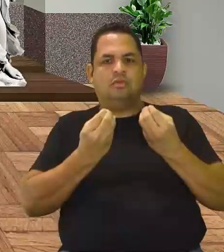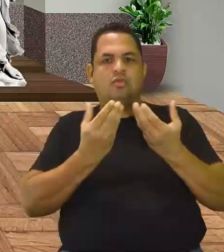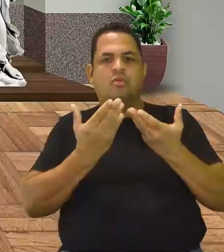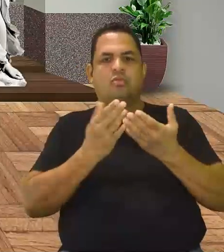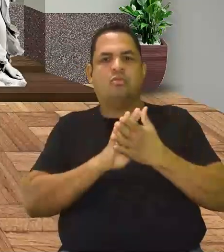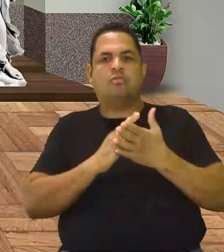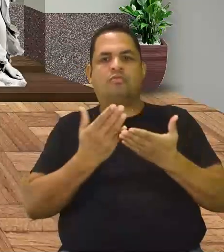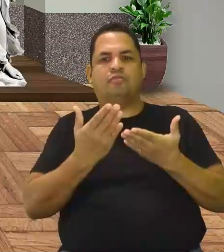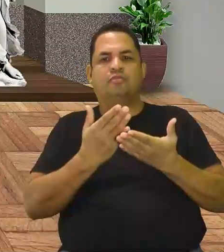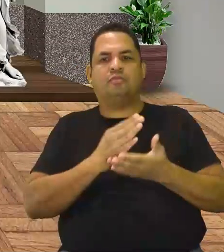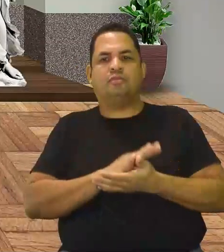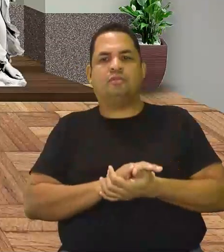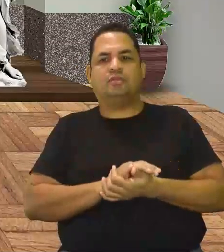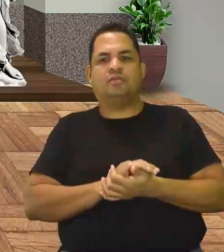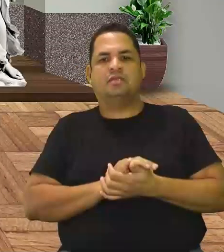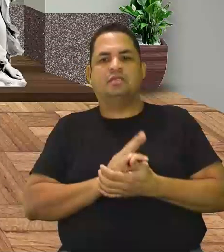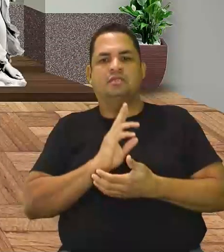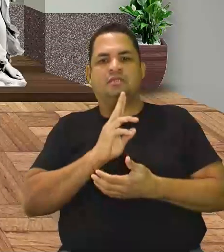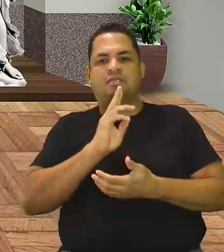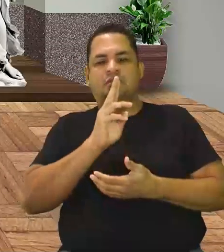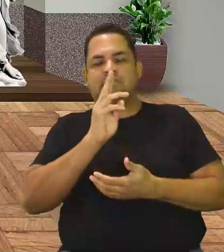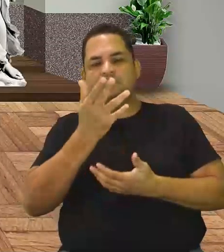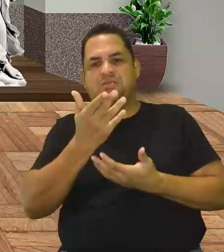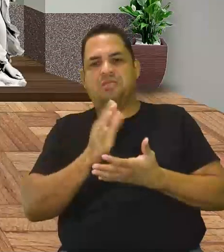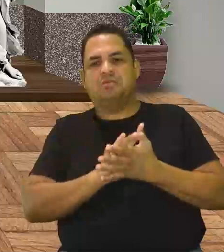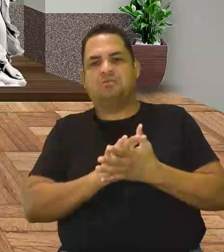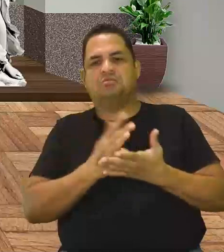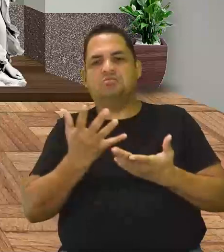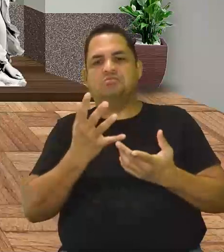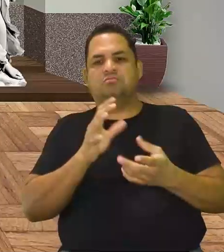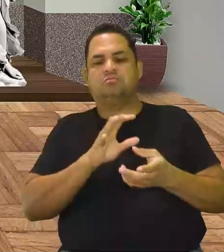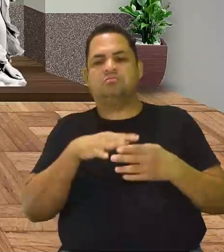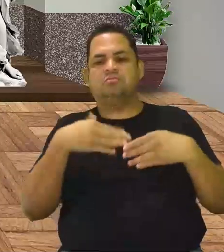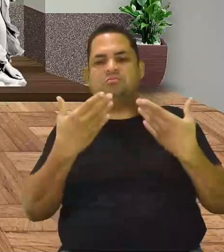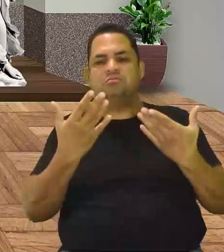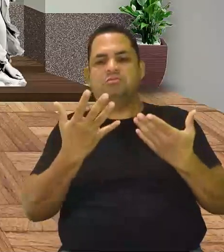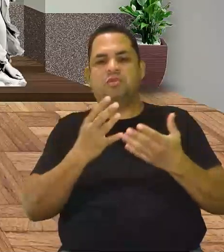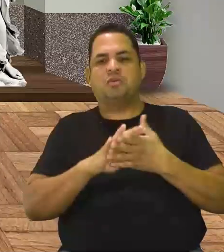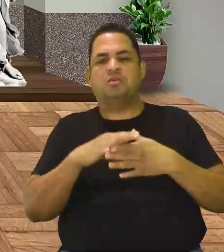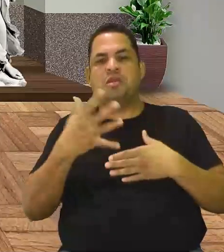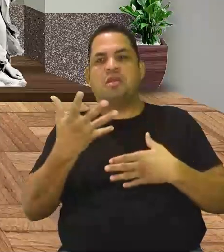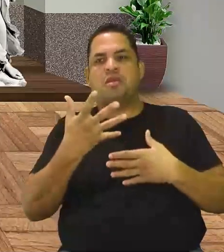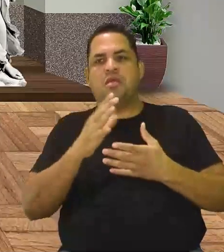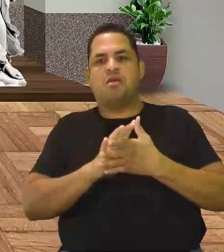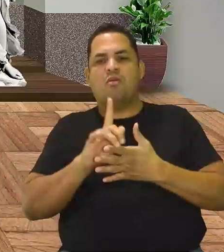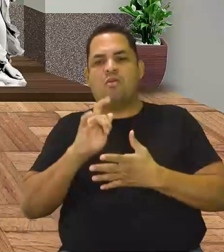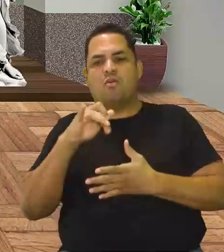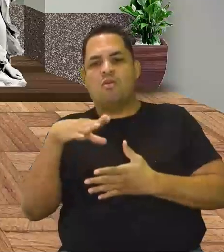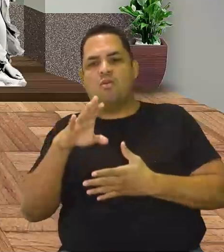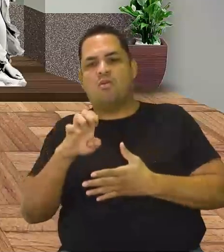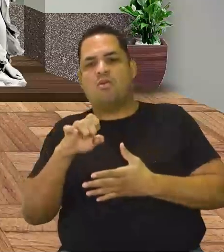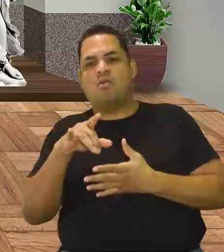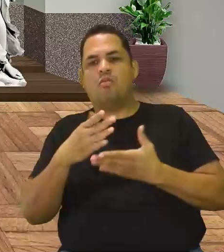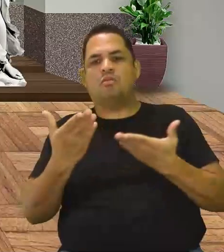essa ameaça comunista, ela esteve dentro da nossa história quando se quer dar um golpe. Foi lá no governo de Getúlio